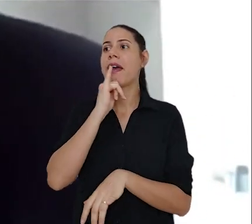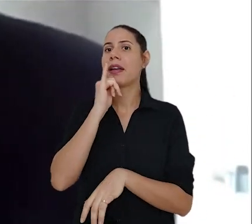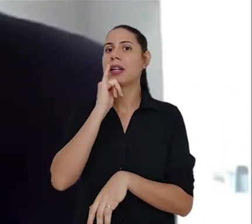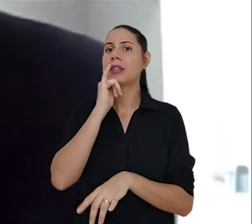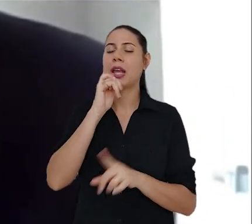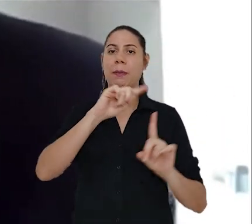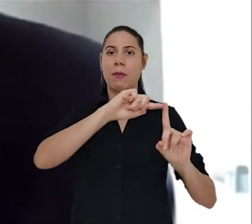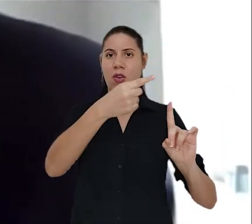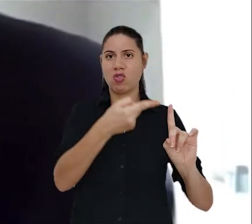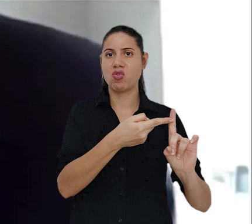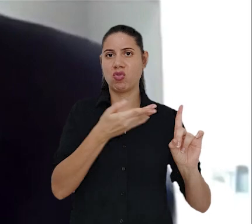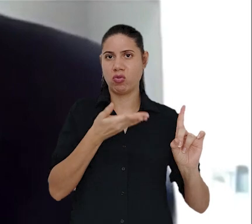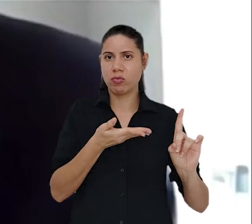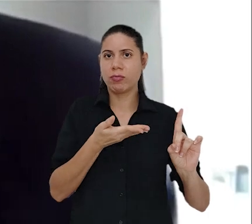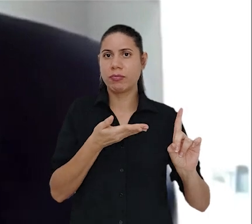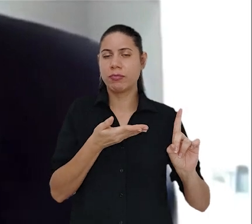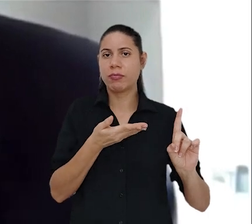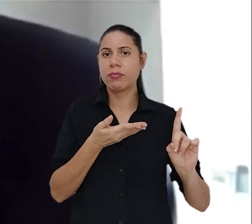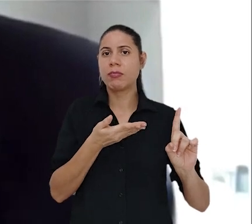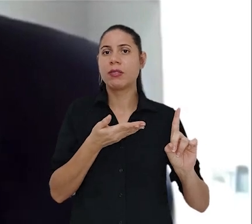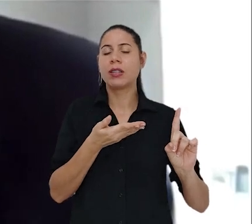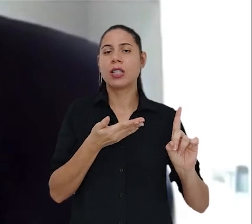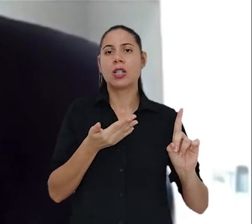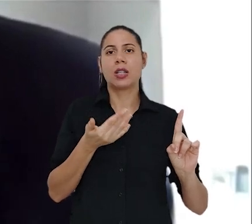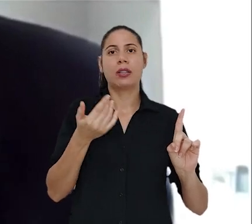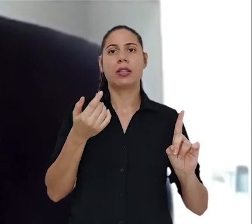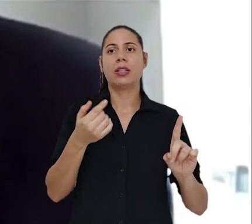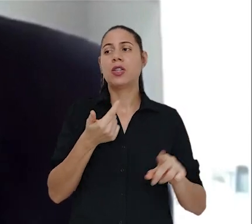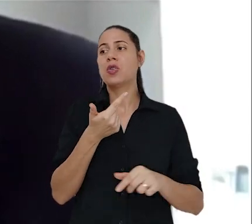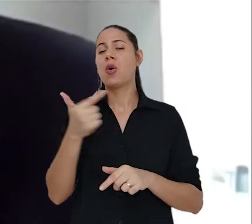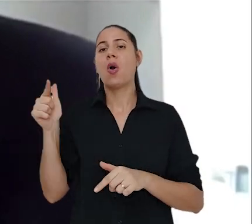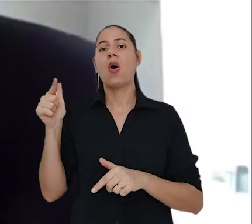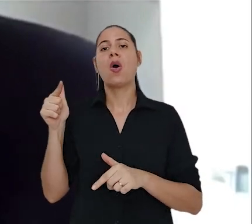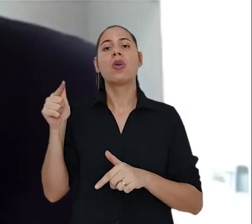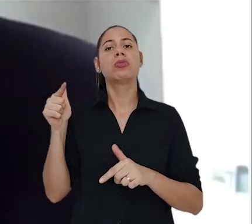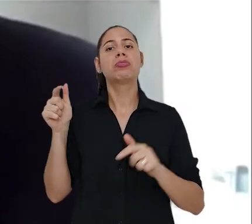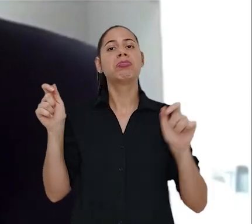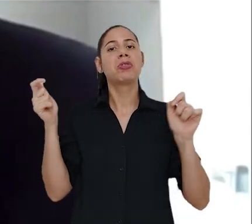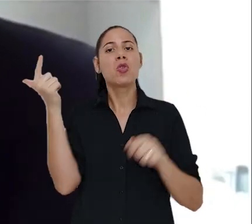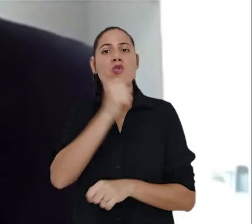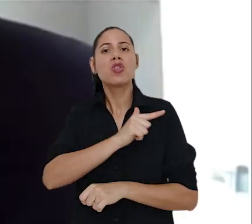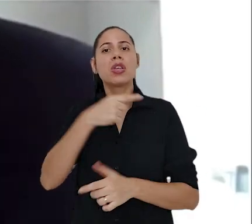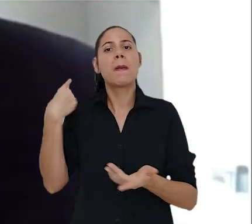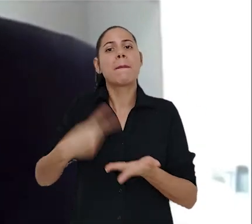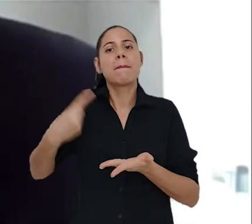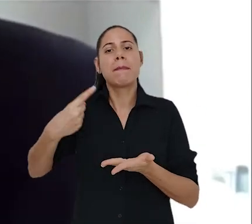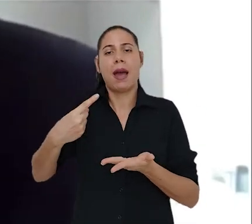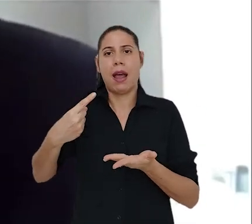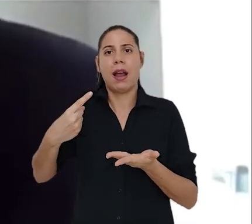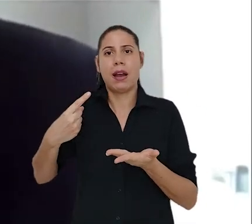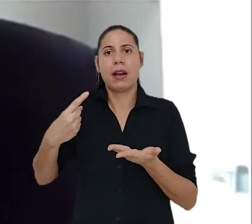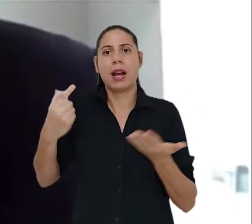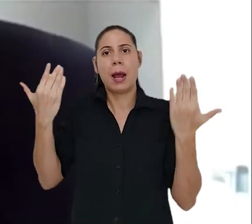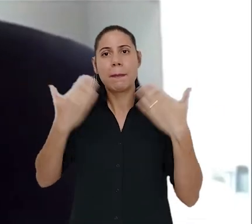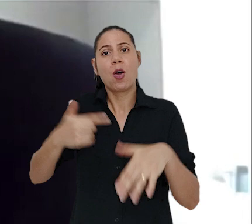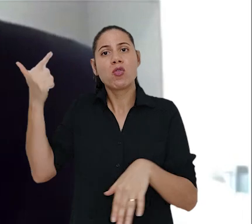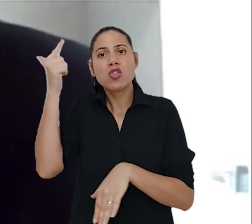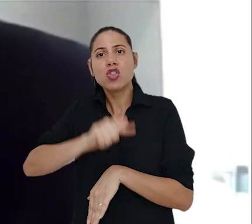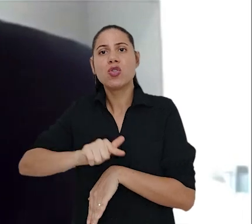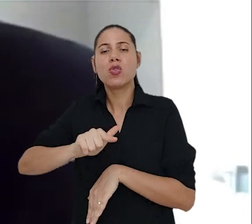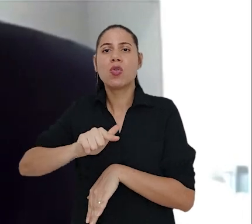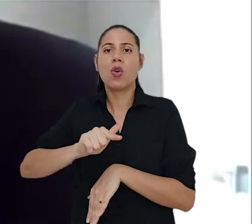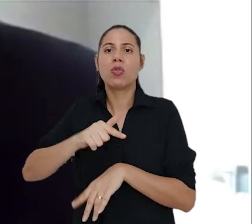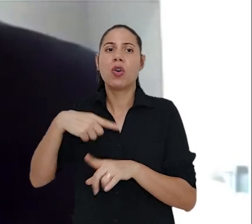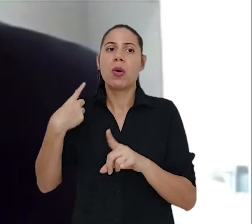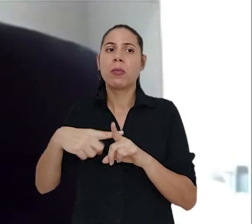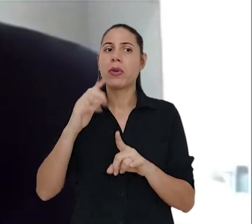por exemplo, de gestante que em determinado julgado foi suficiente para remarcar aquela circunstância, aquele